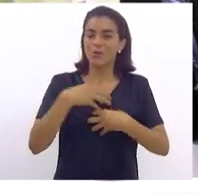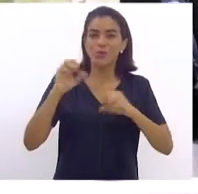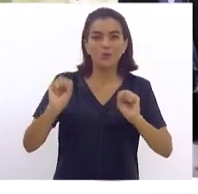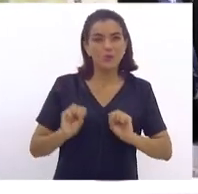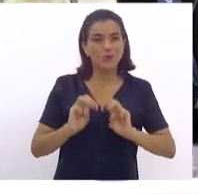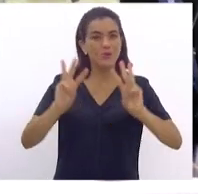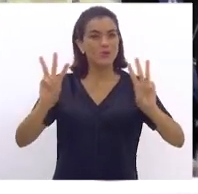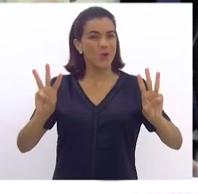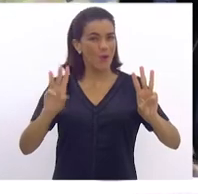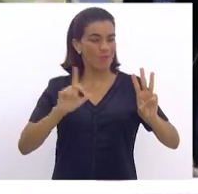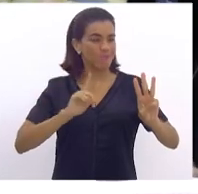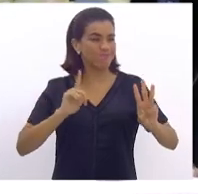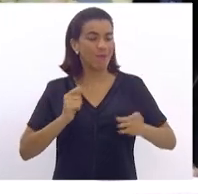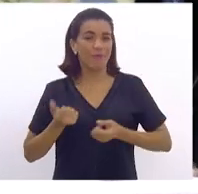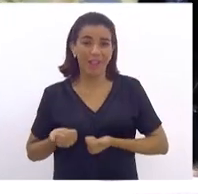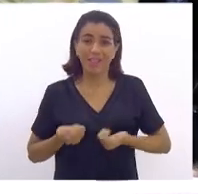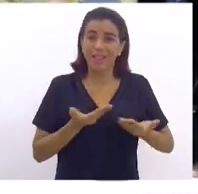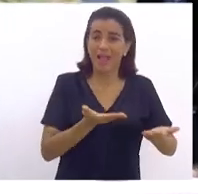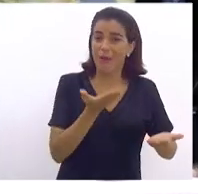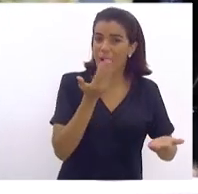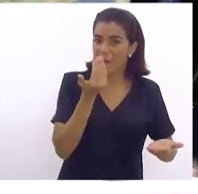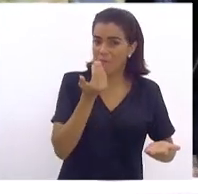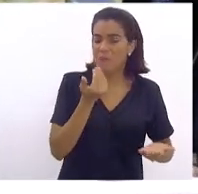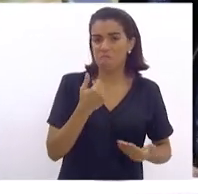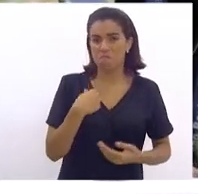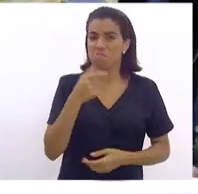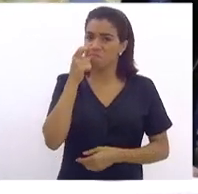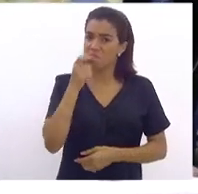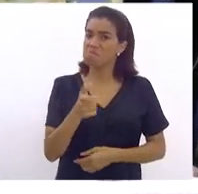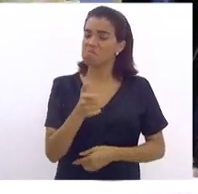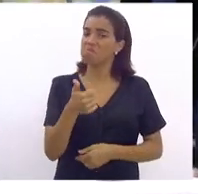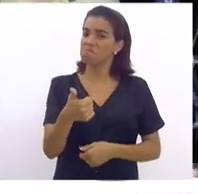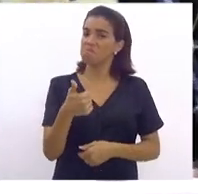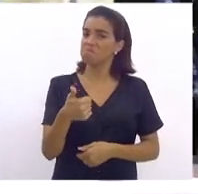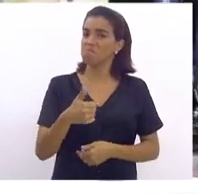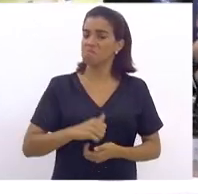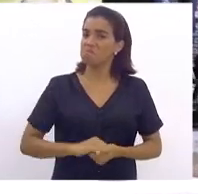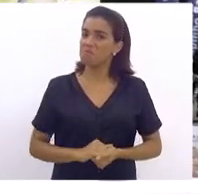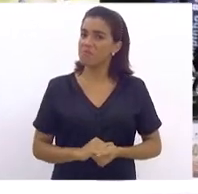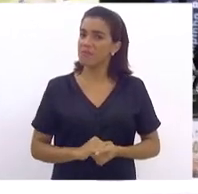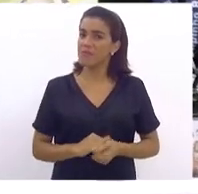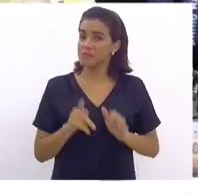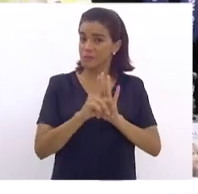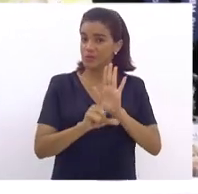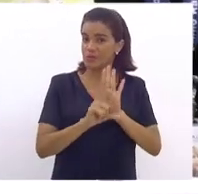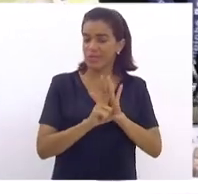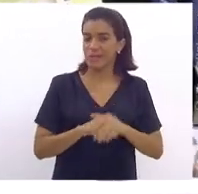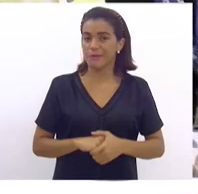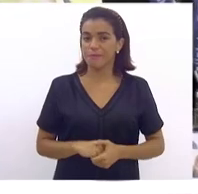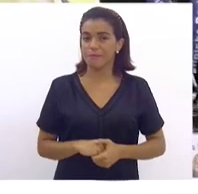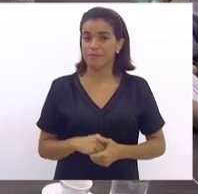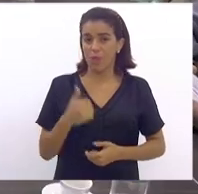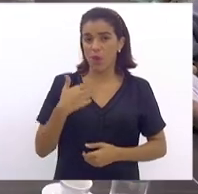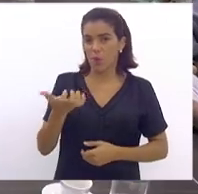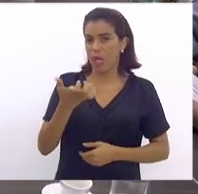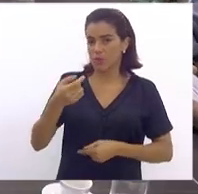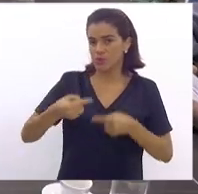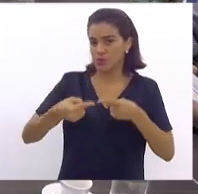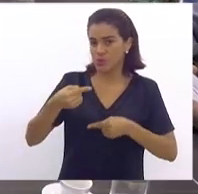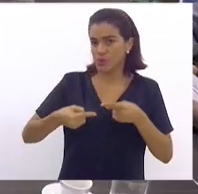o alimento, vai poder doar. Poxa, que achei muito interessante esse PEG. Eu vou discutir a